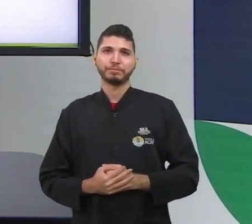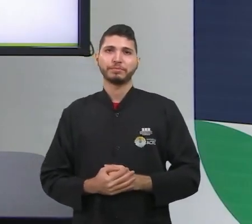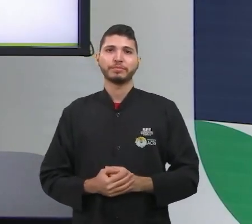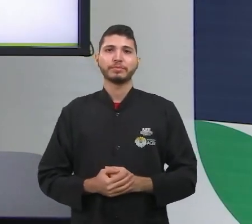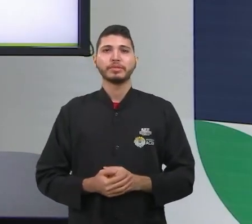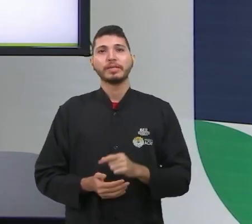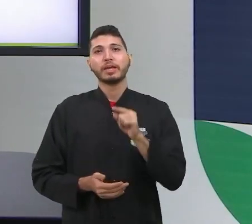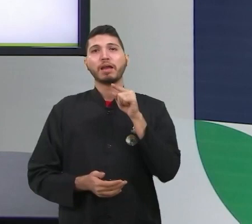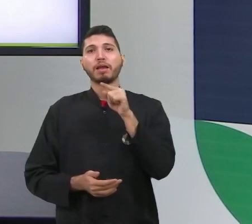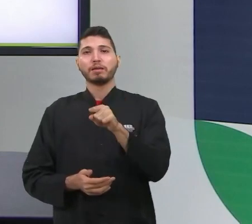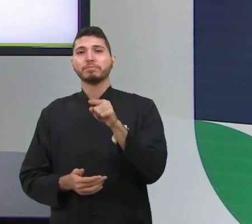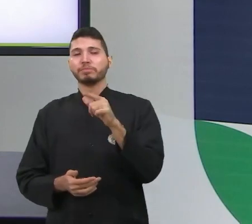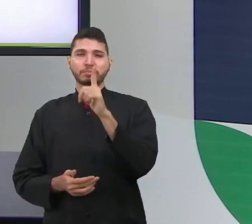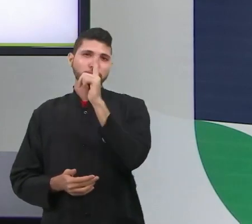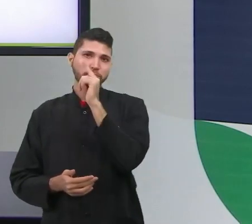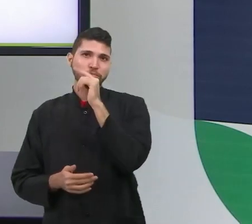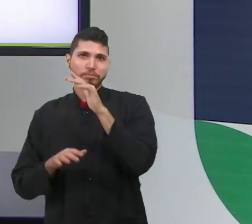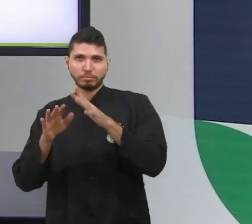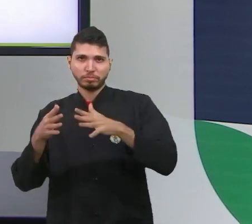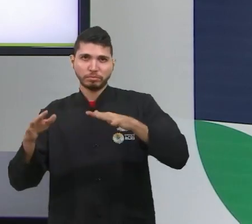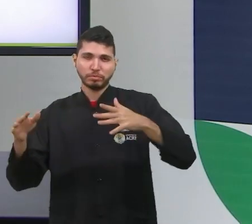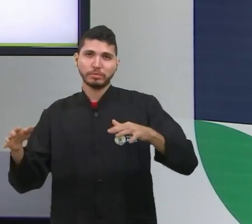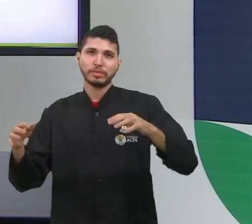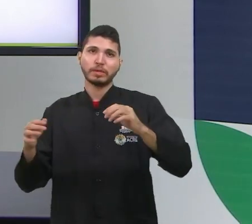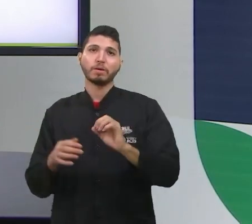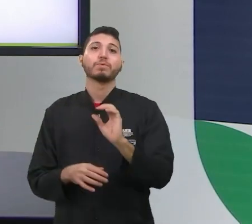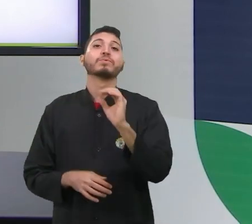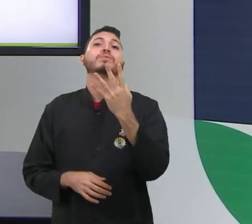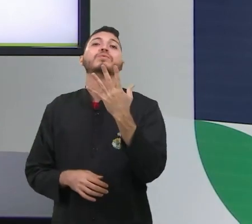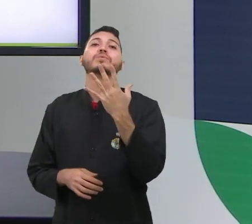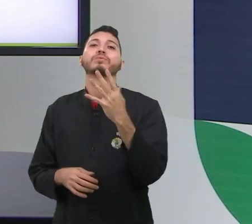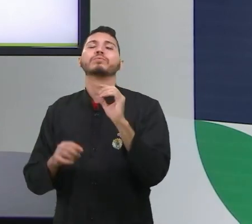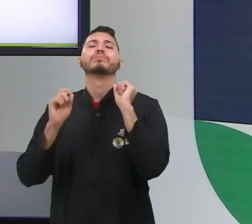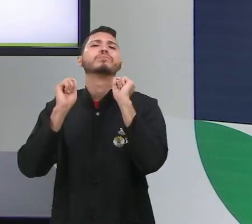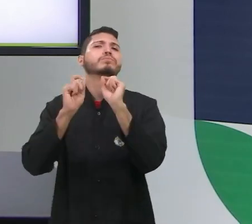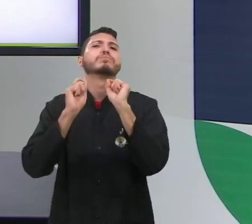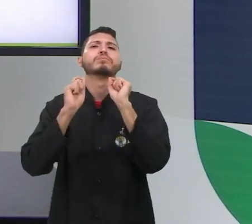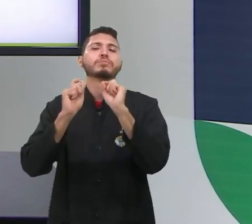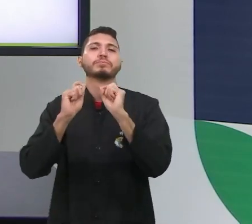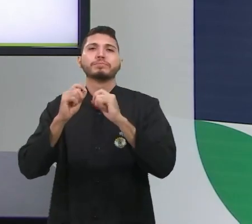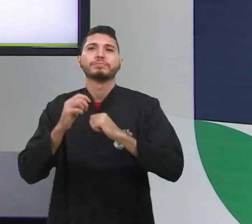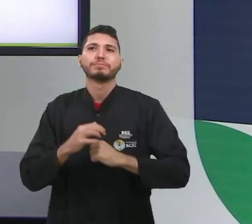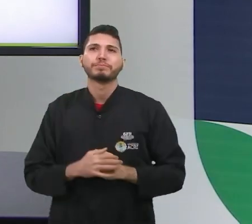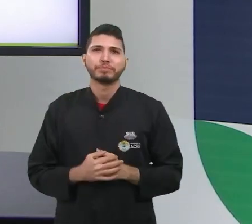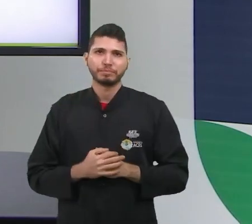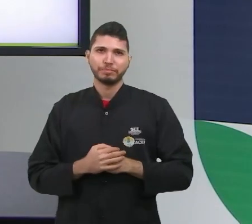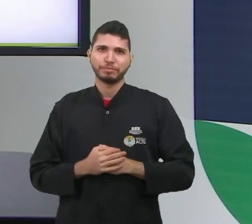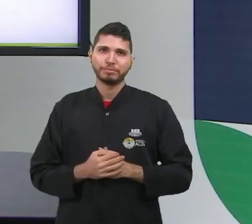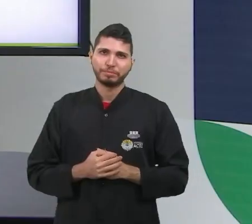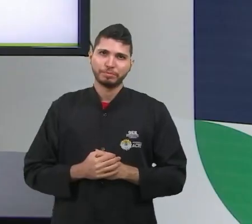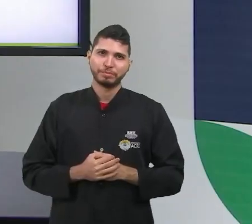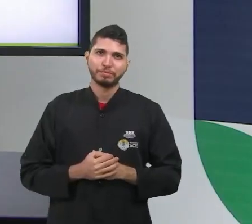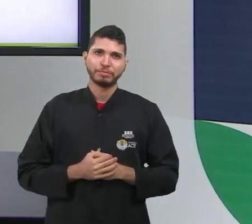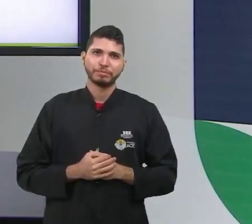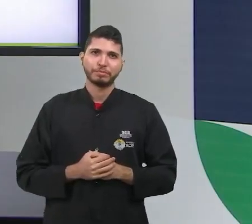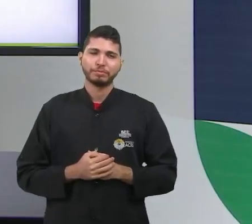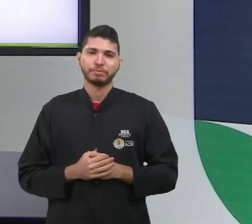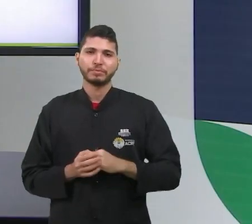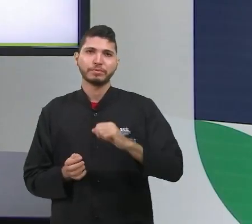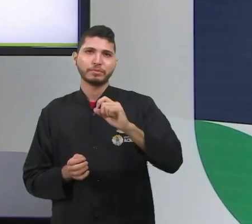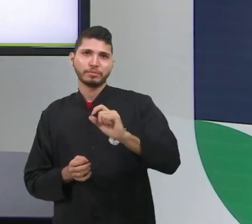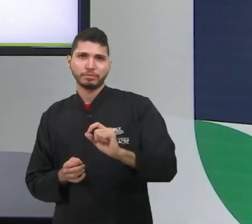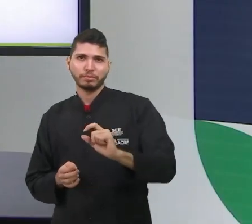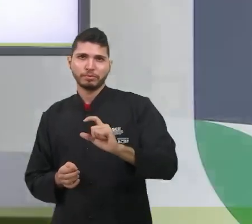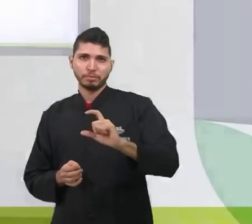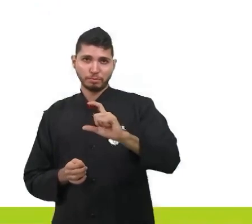e continentalidade muda na questão do clima? A continentalidade, como eu falei, diz respeito ao continente, ela aumenta, olhem